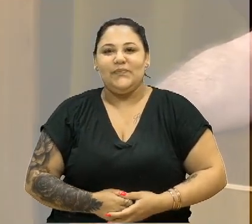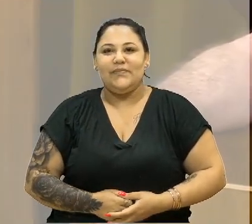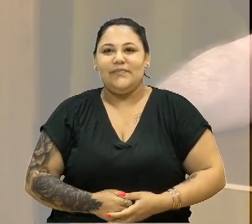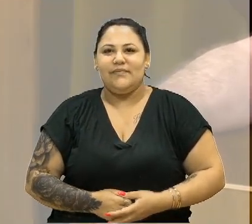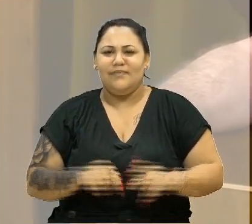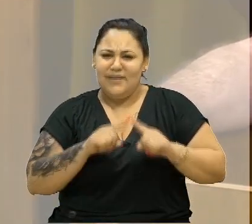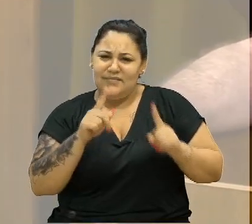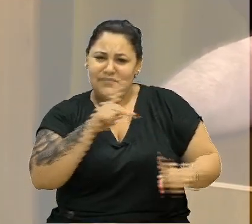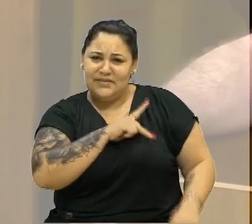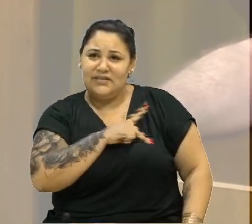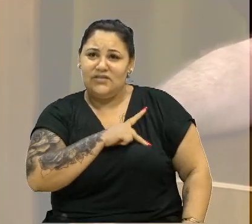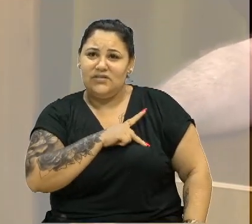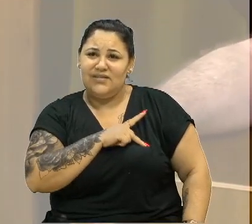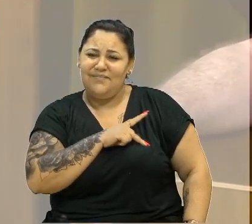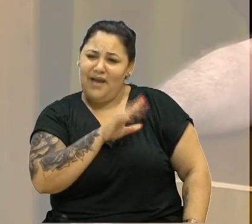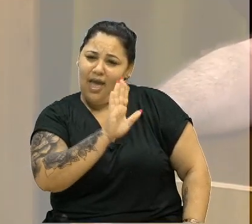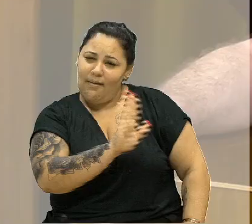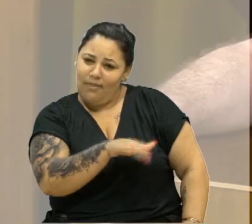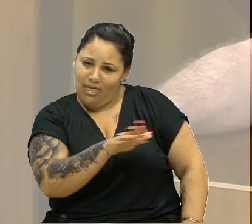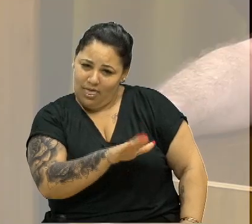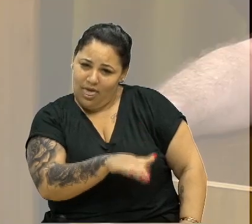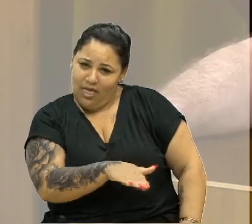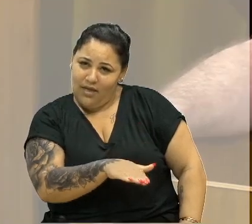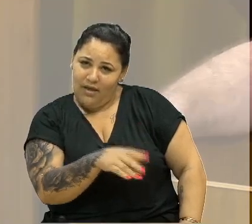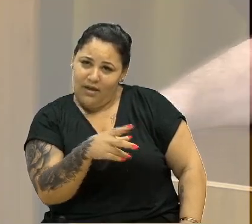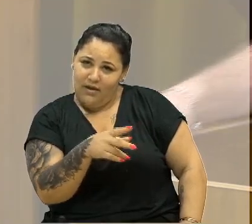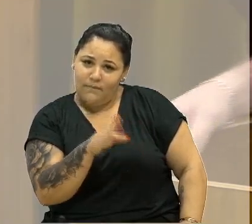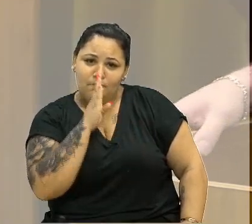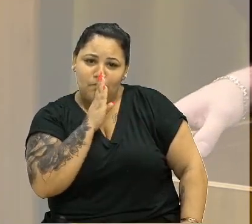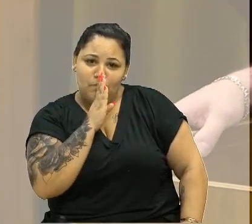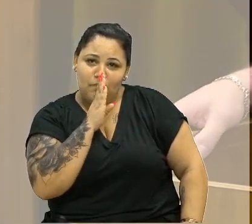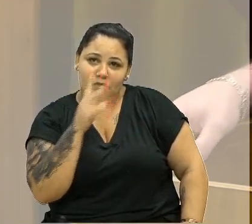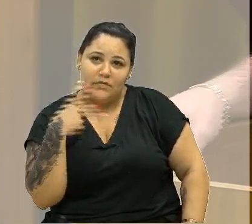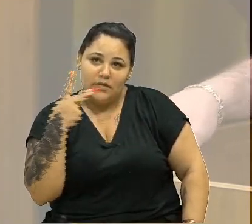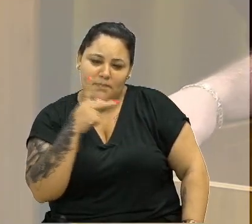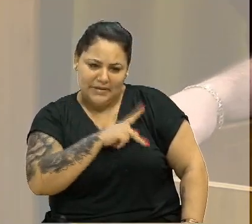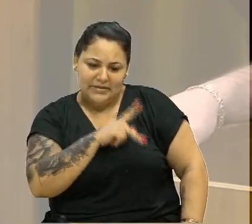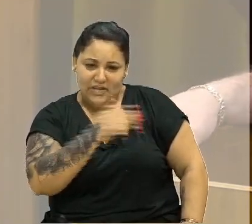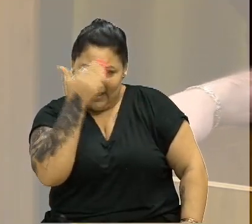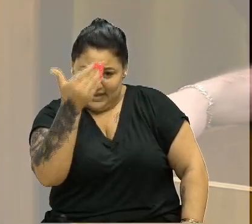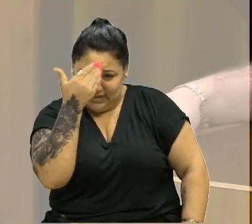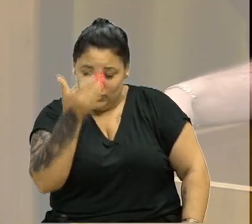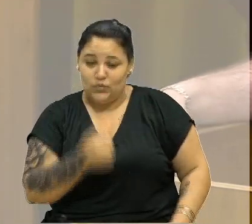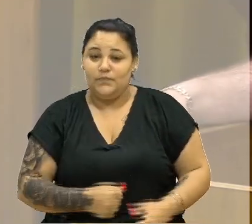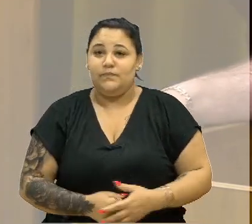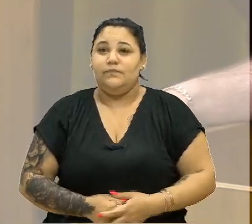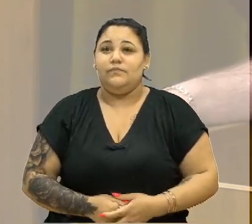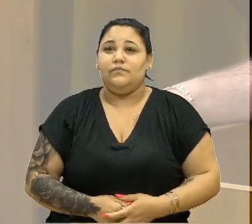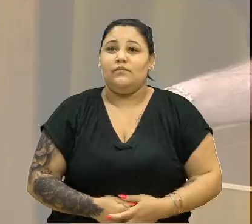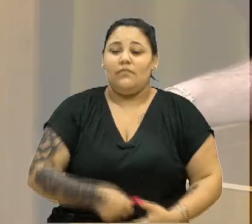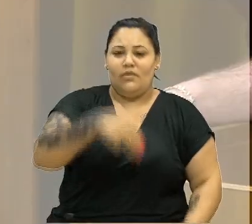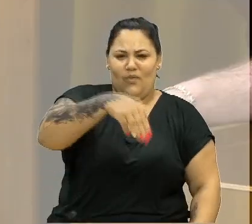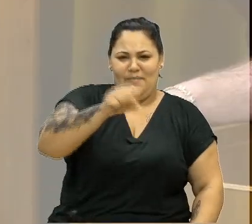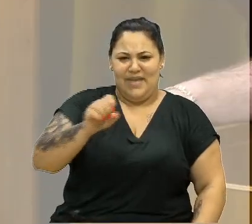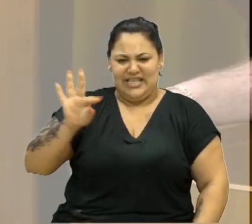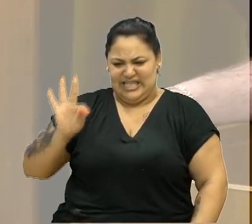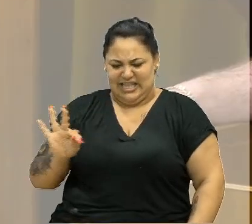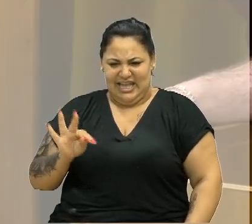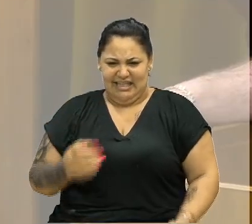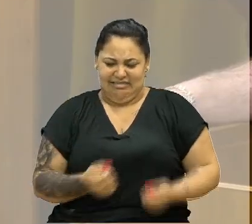dá para baixar a bolinha de alguns vereadores aí que estão se manifestando? Obrigado, presidente, obrigado. Agradeço. O MST